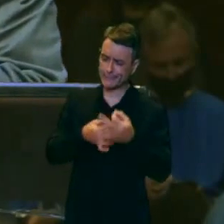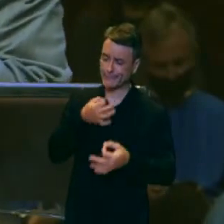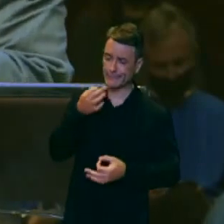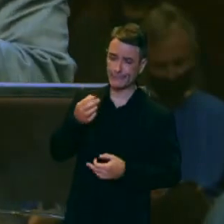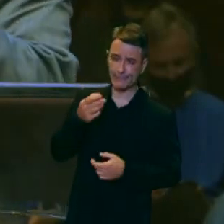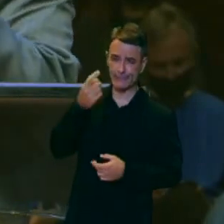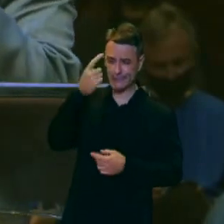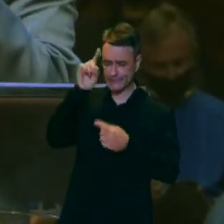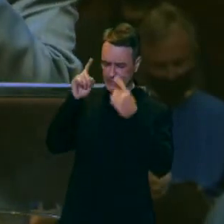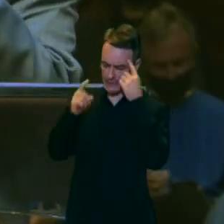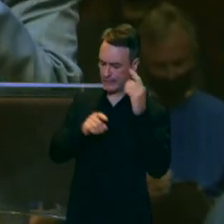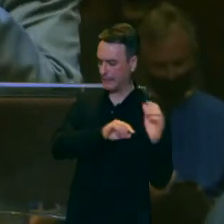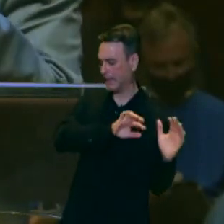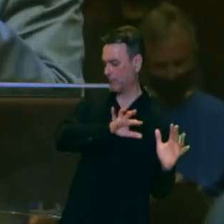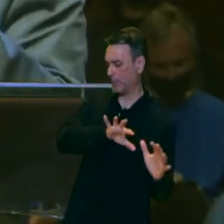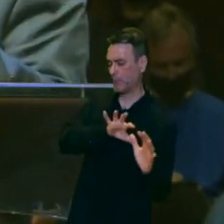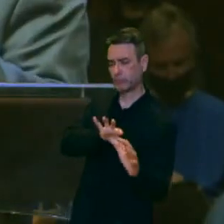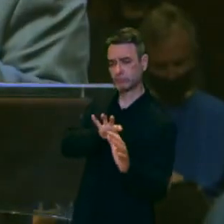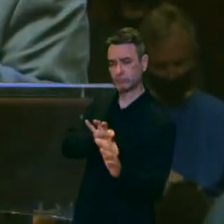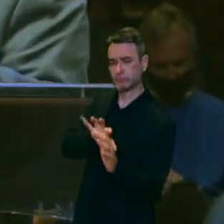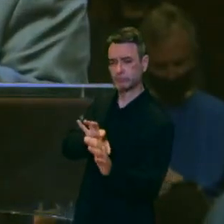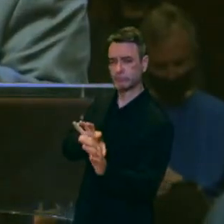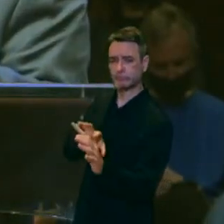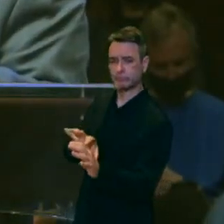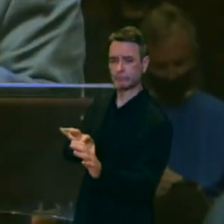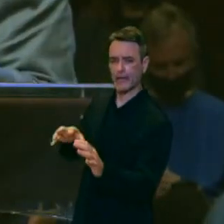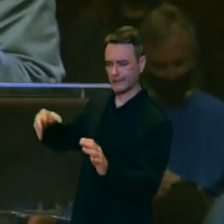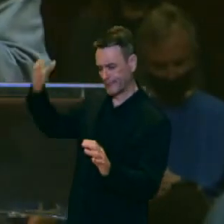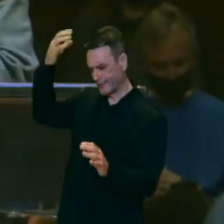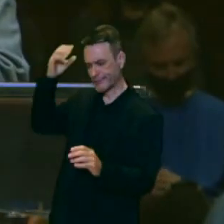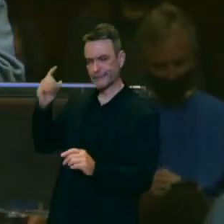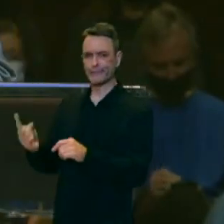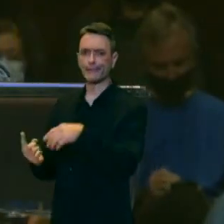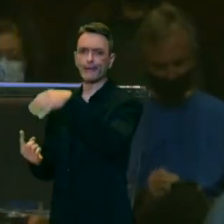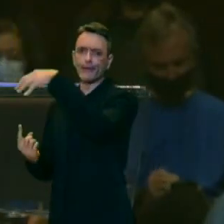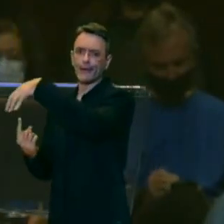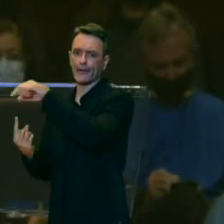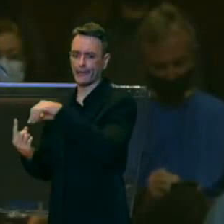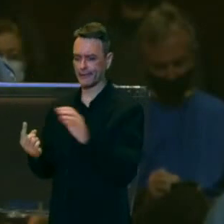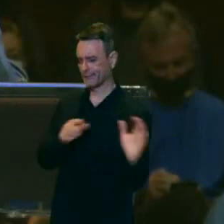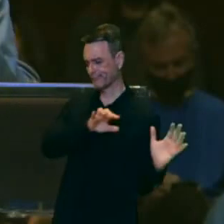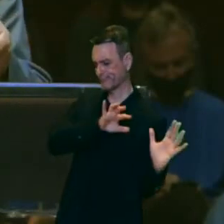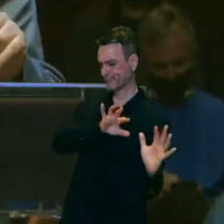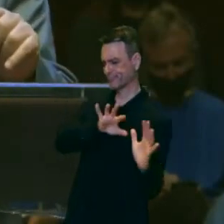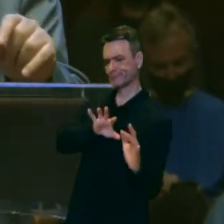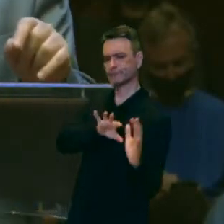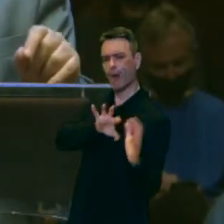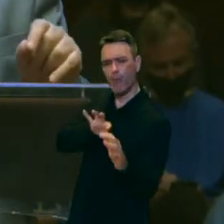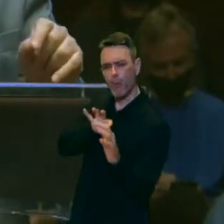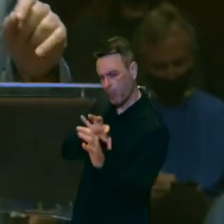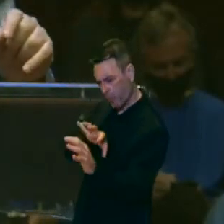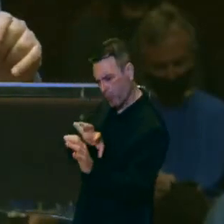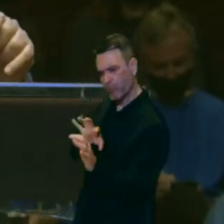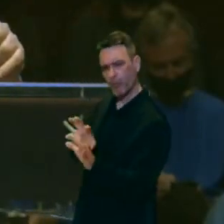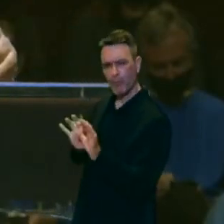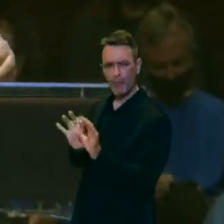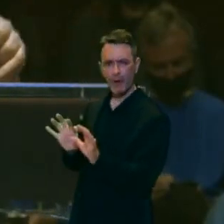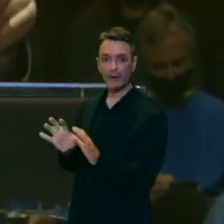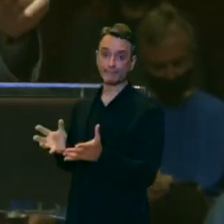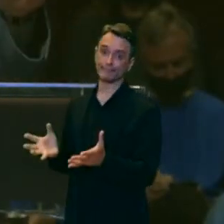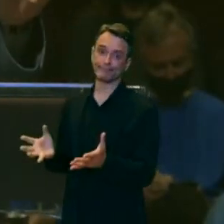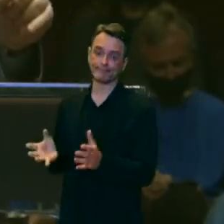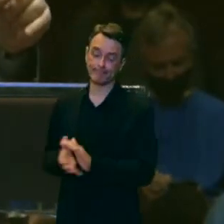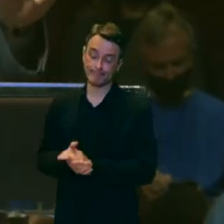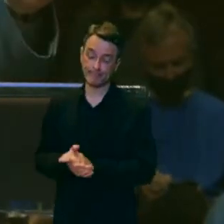ideias, muitos caminhos. Mas a Bíblia já vai ensinar para a gente no Novo Testamento, quando Jesus disse,